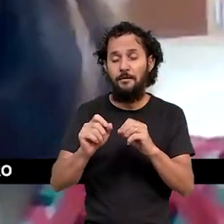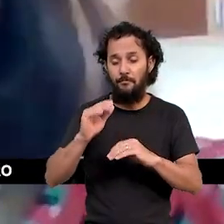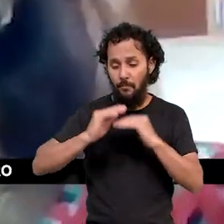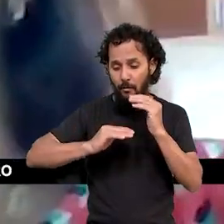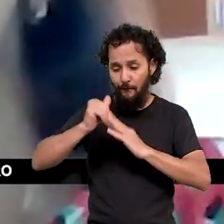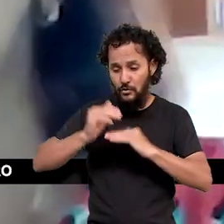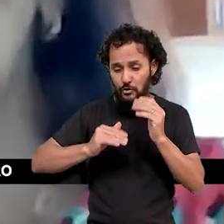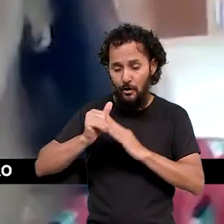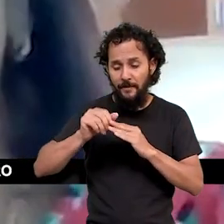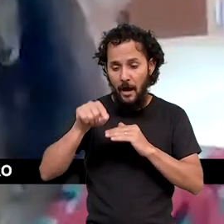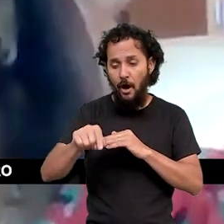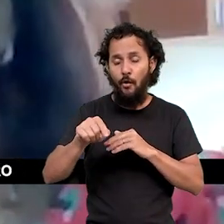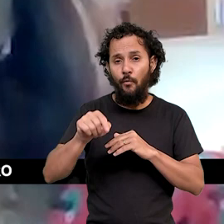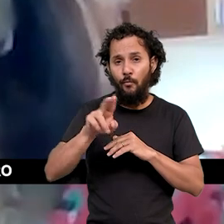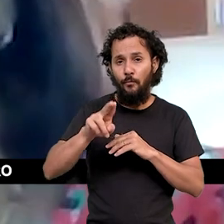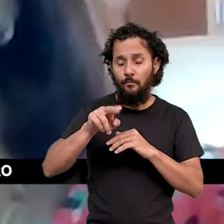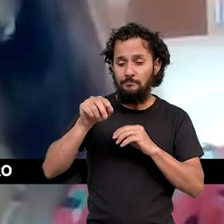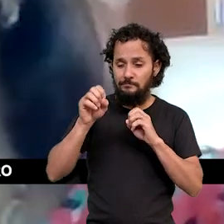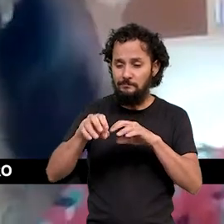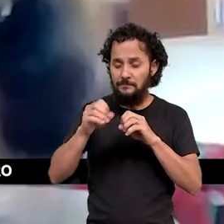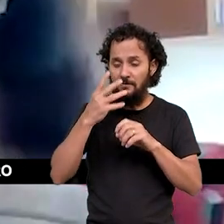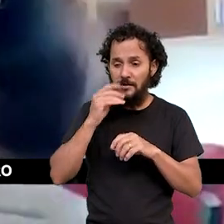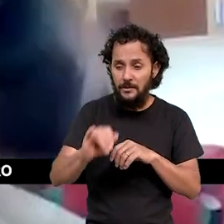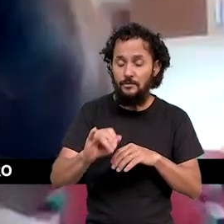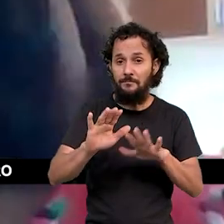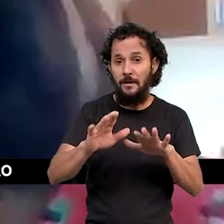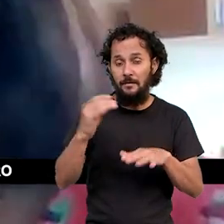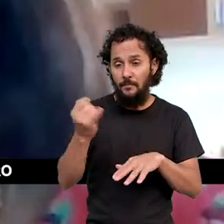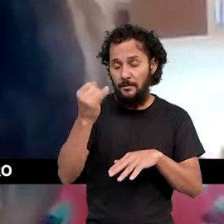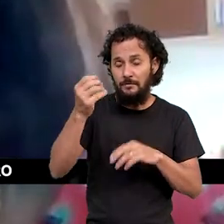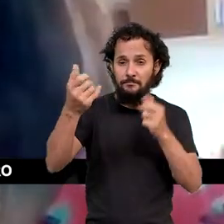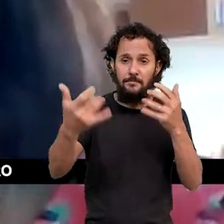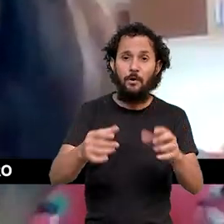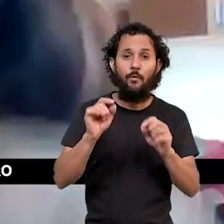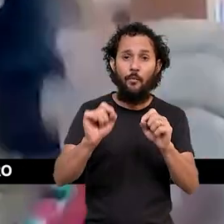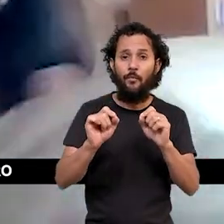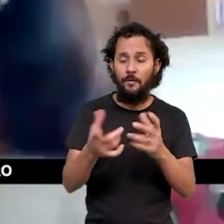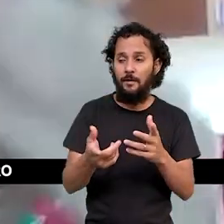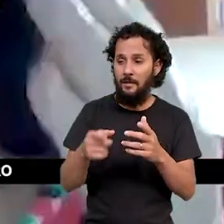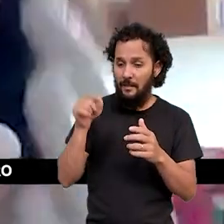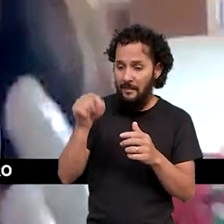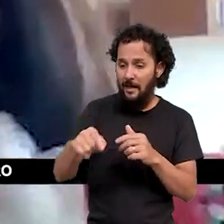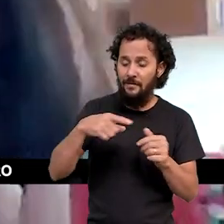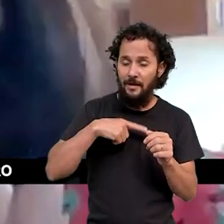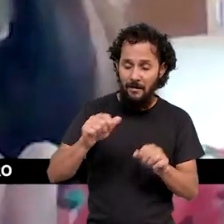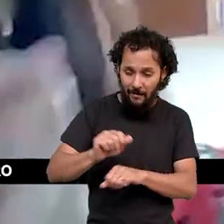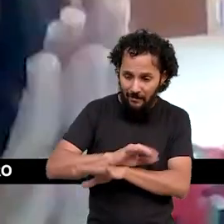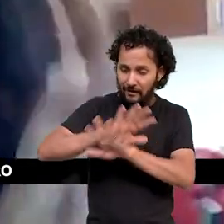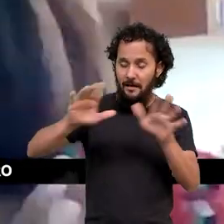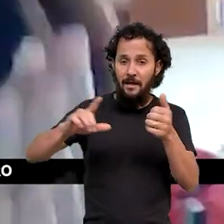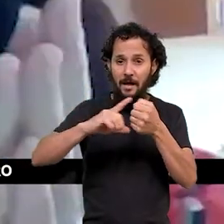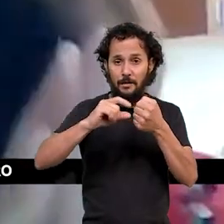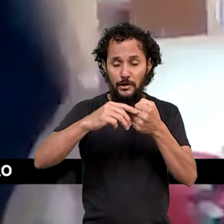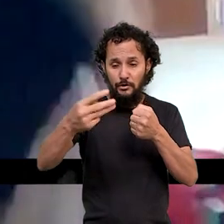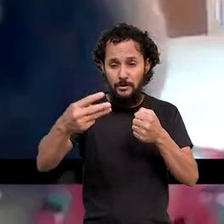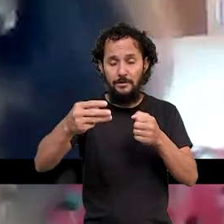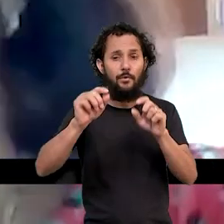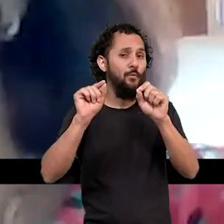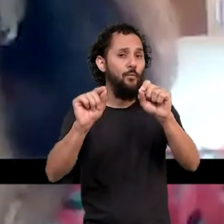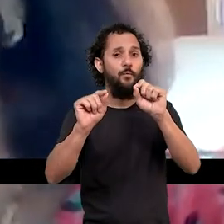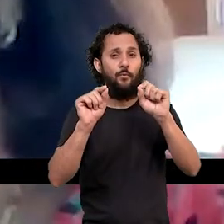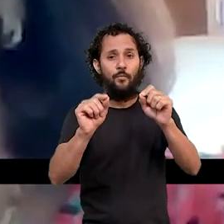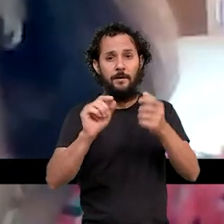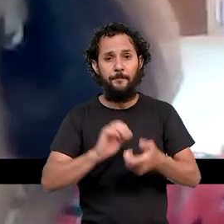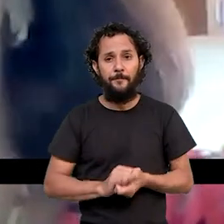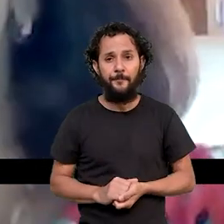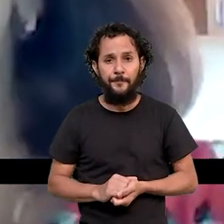para os profissionais que atuam em a infância, é importante dizer que lá está explícito no artigo 3º o